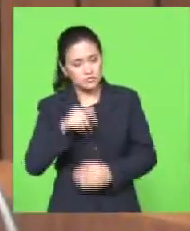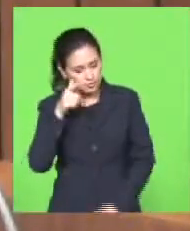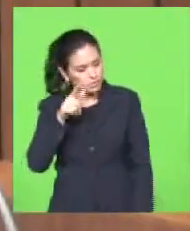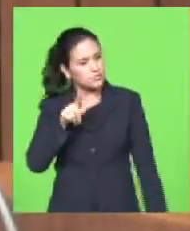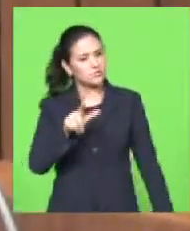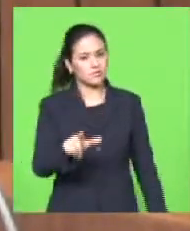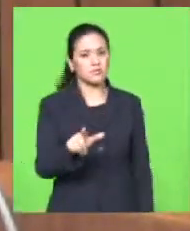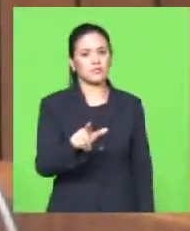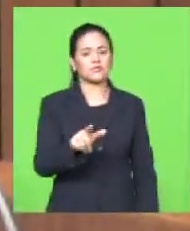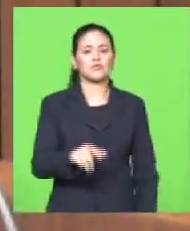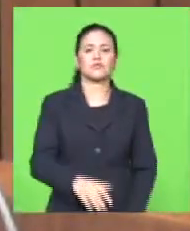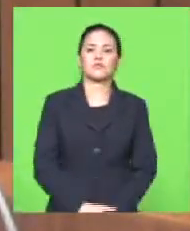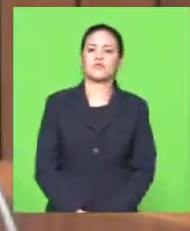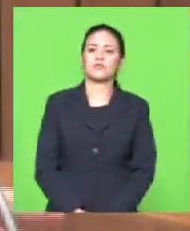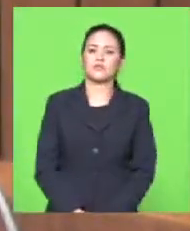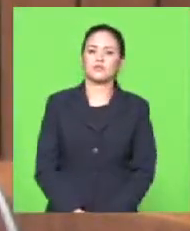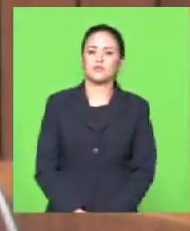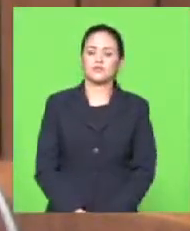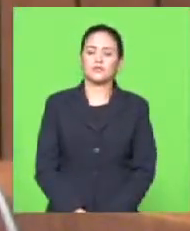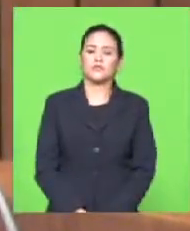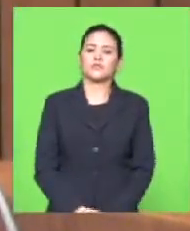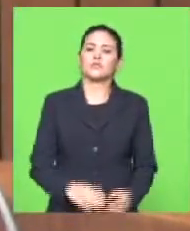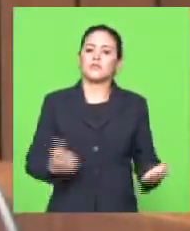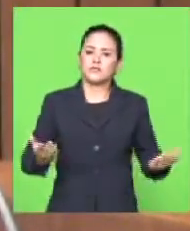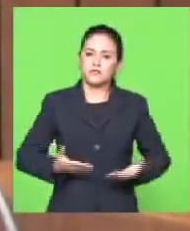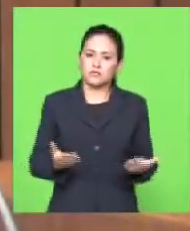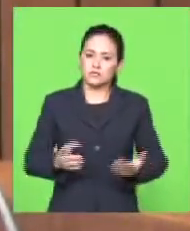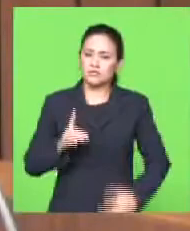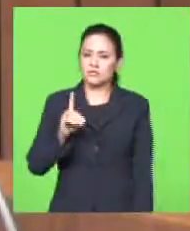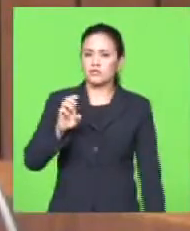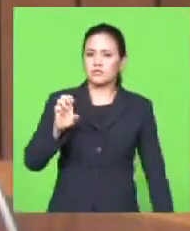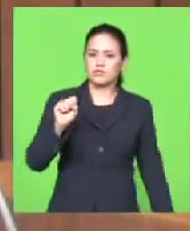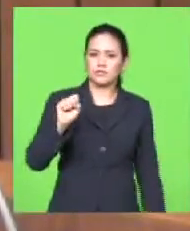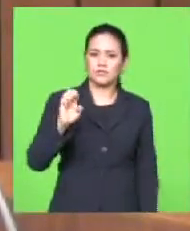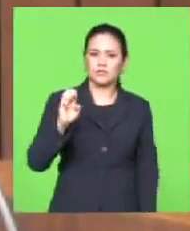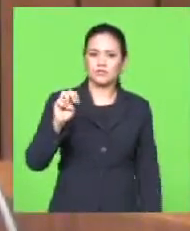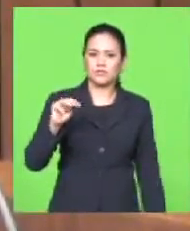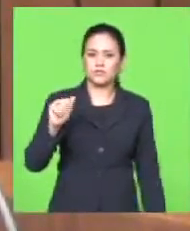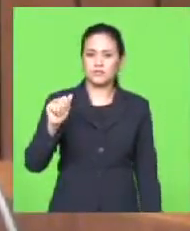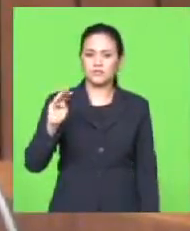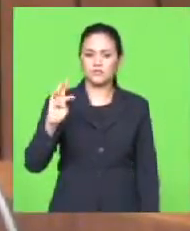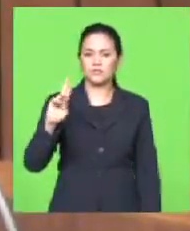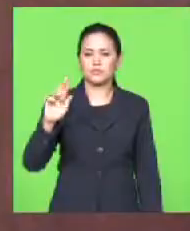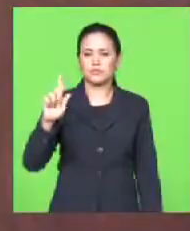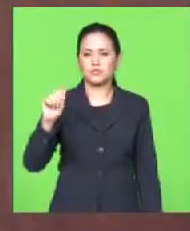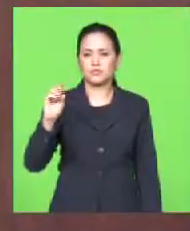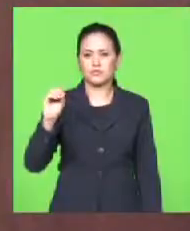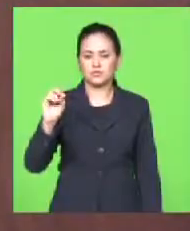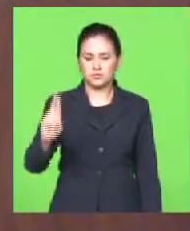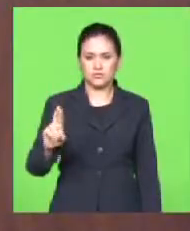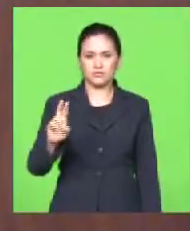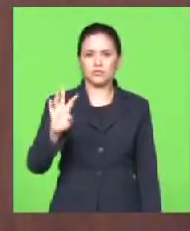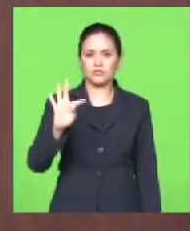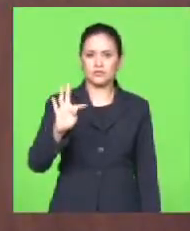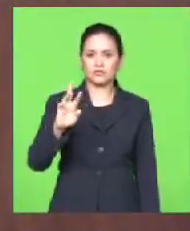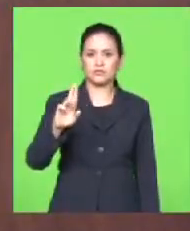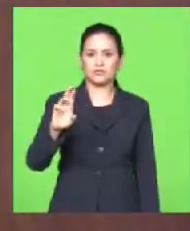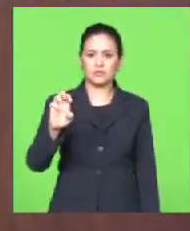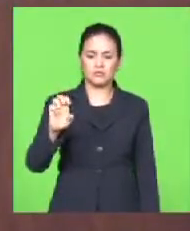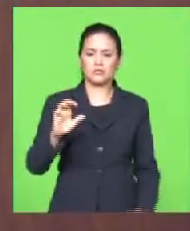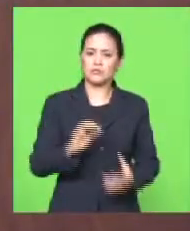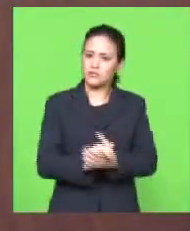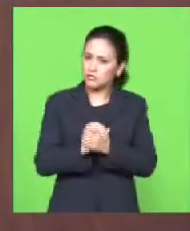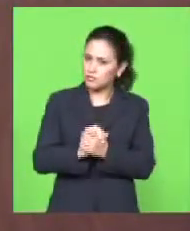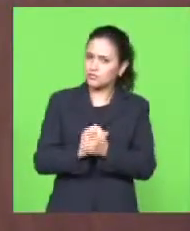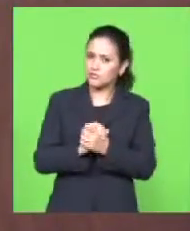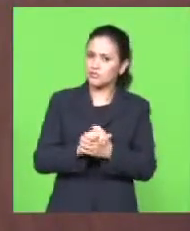como membro efetivo daquela corte e hoje desembargador do Tribunal Regional Eleitoral do Maranhão. Parabéns ao doutor Sebastião Joaquim